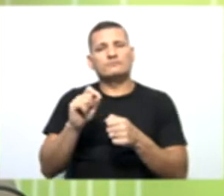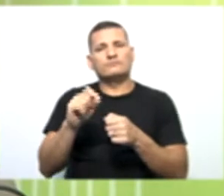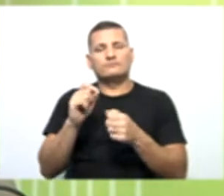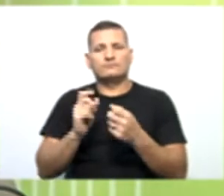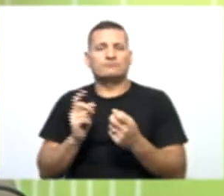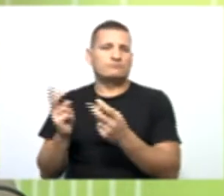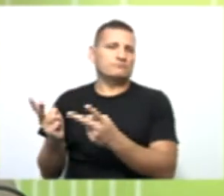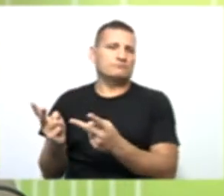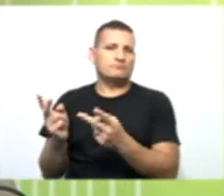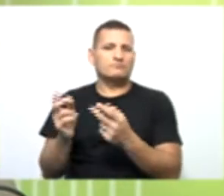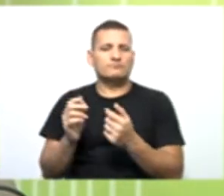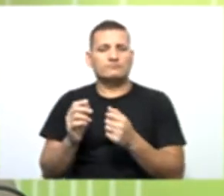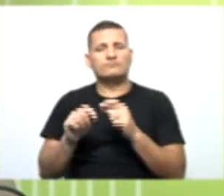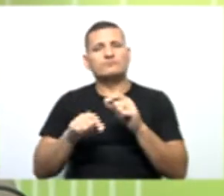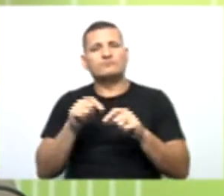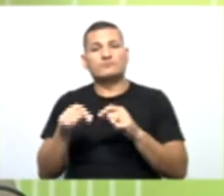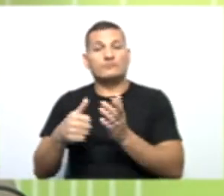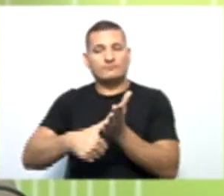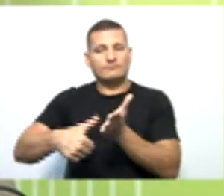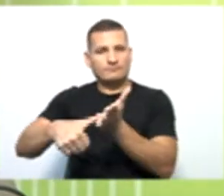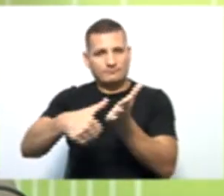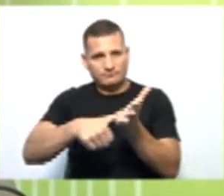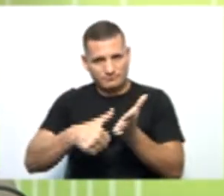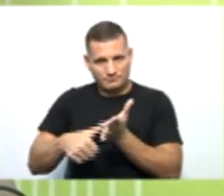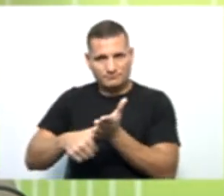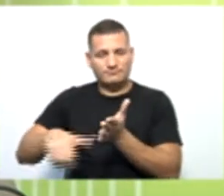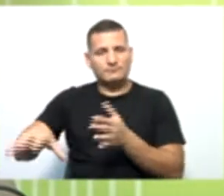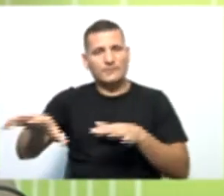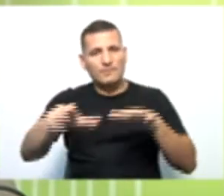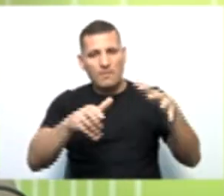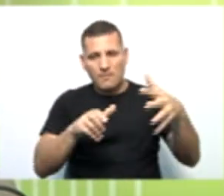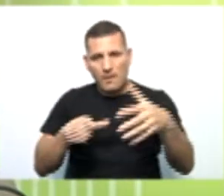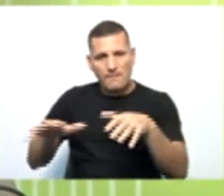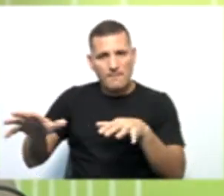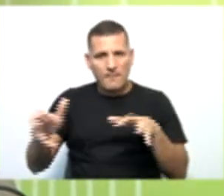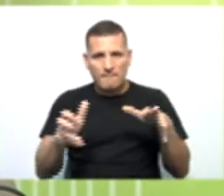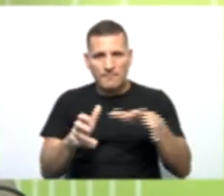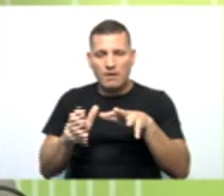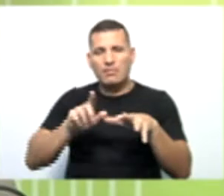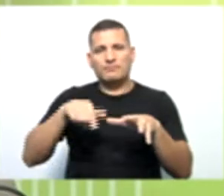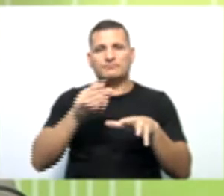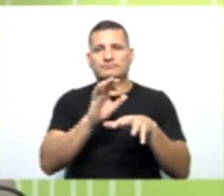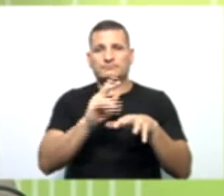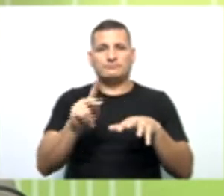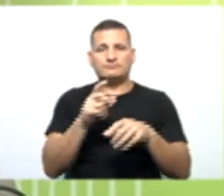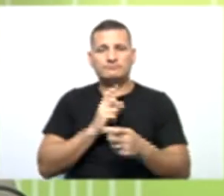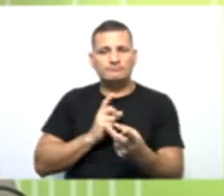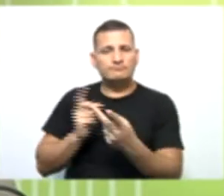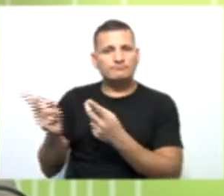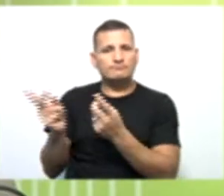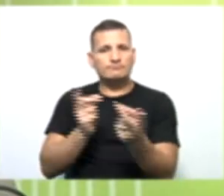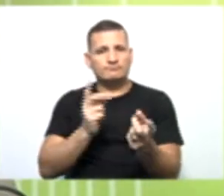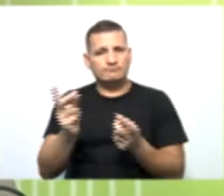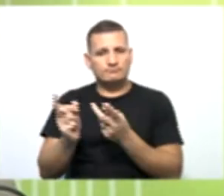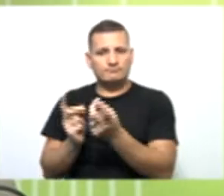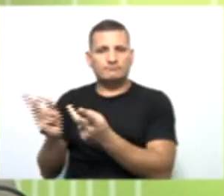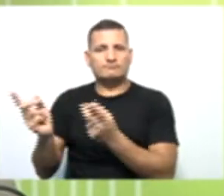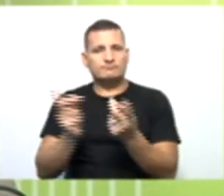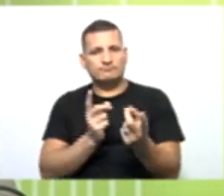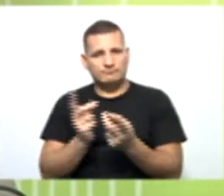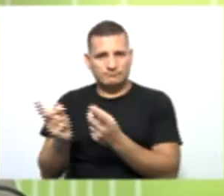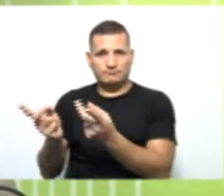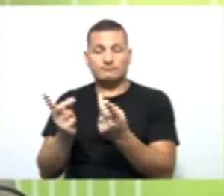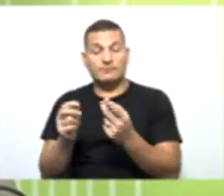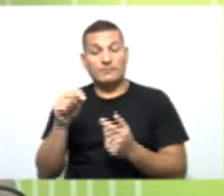né, do que os cooperados produzem e, às vezes, ela está ali no meio, só fazendo com que